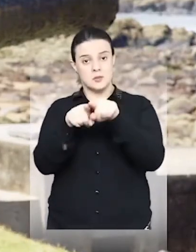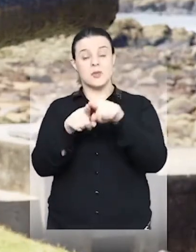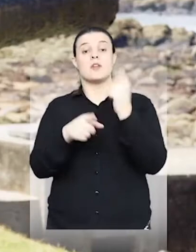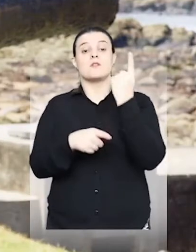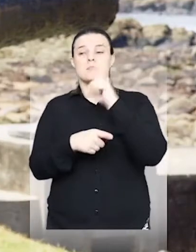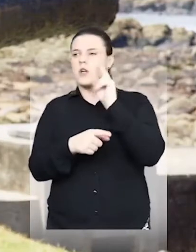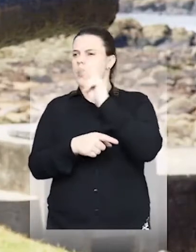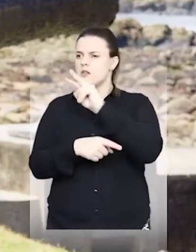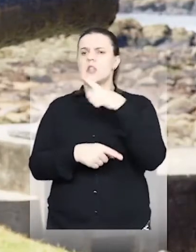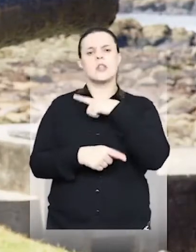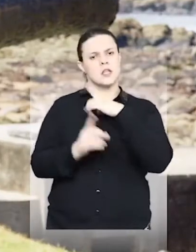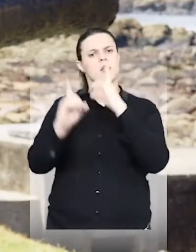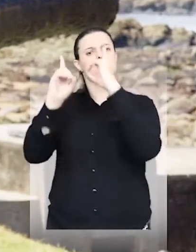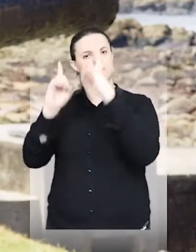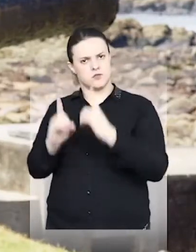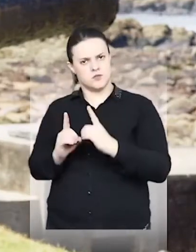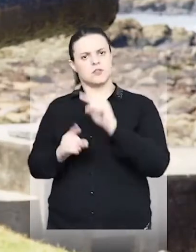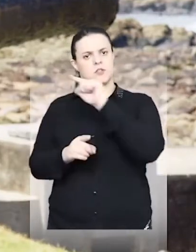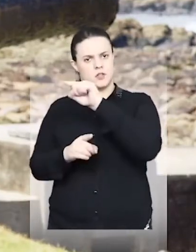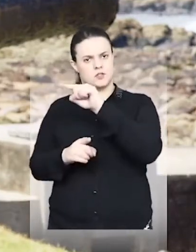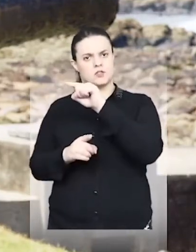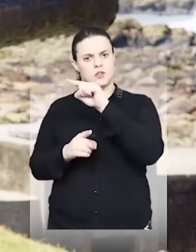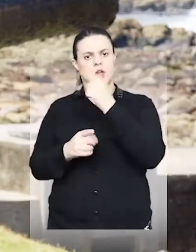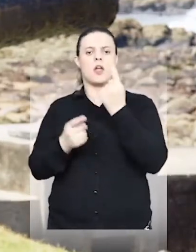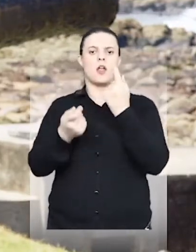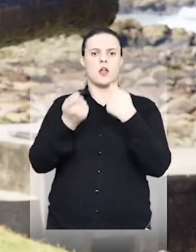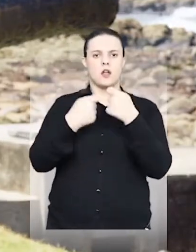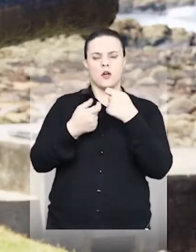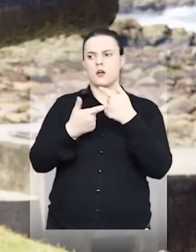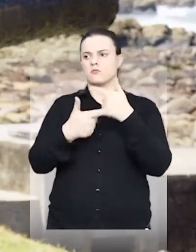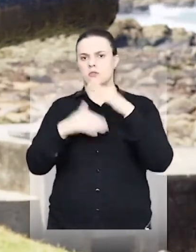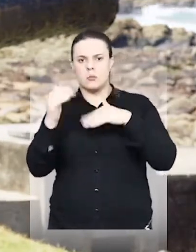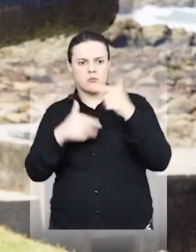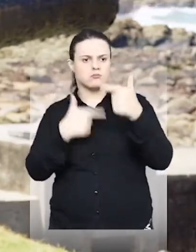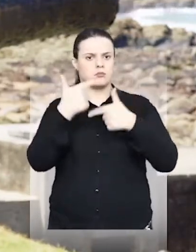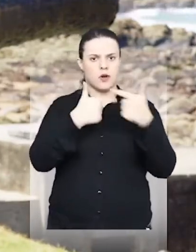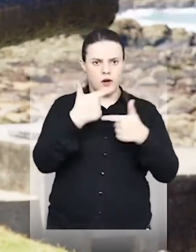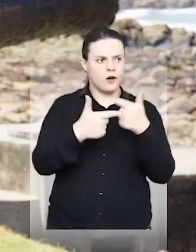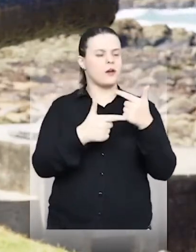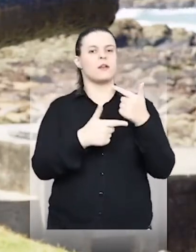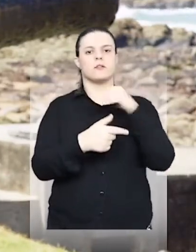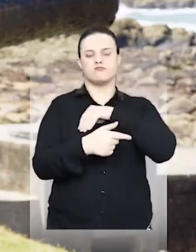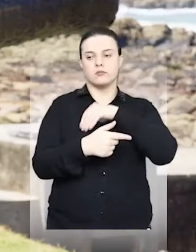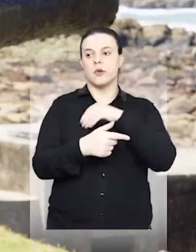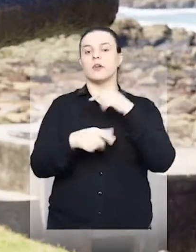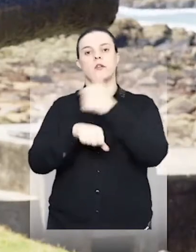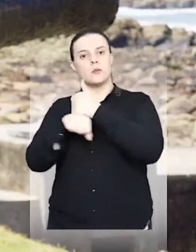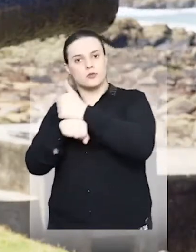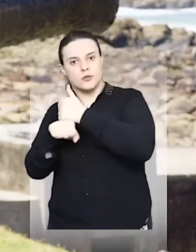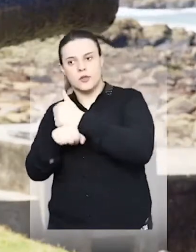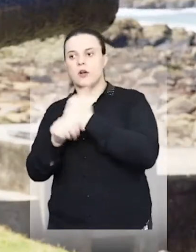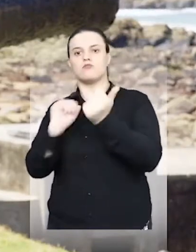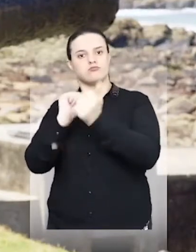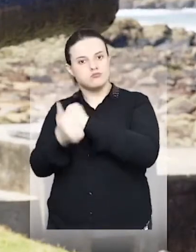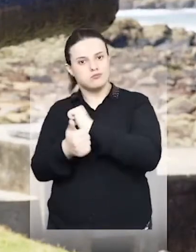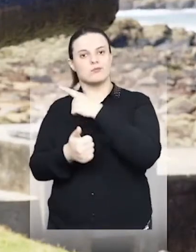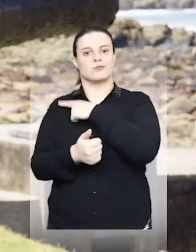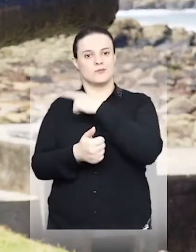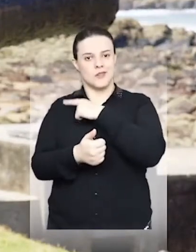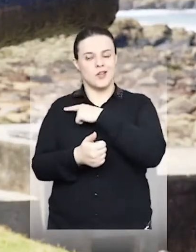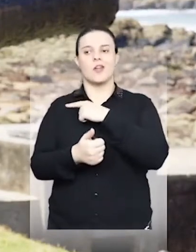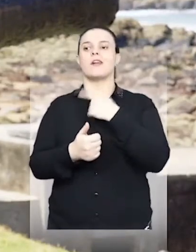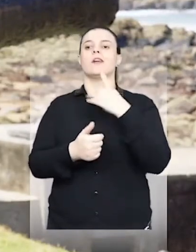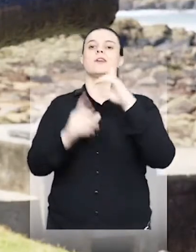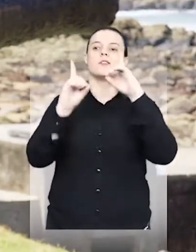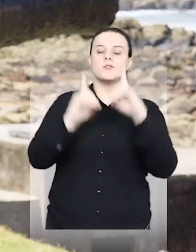vejam que existe um deficiente que é economicamente ativo, que trabalha, que é um profissional. Existe um deficiente que pratica